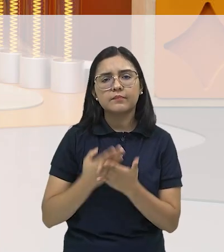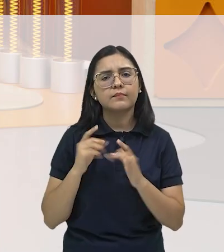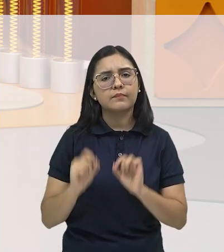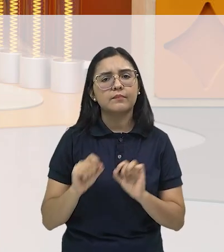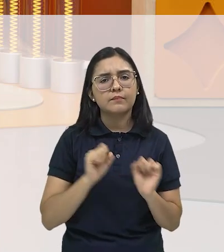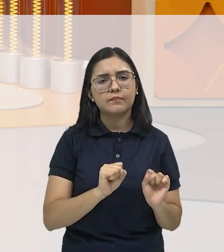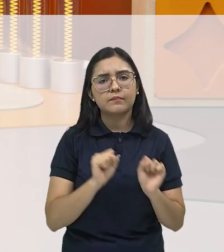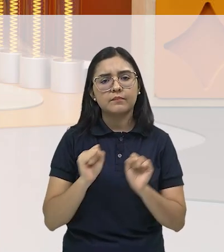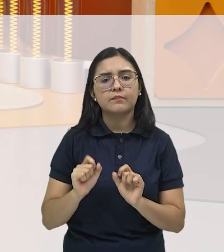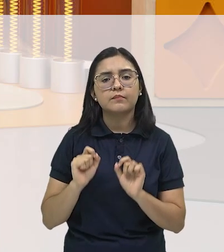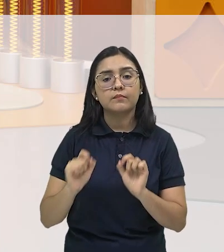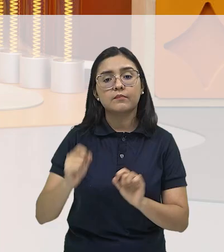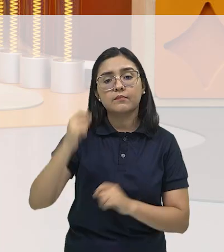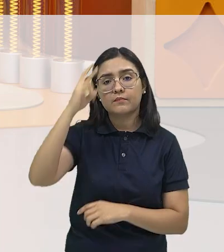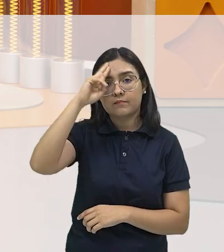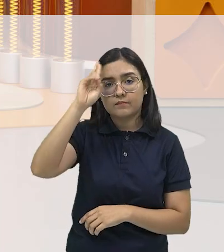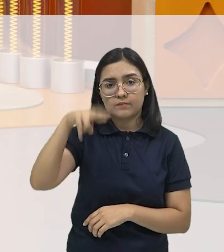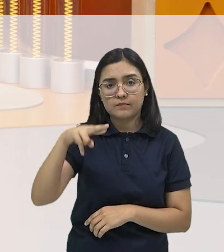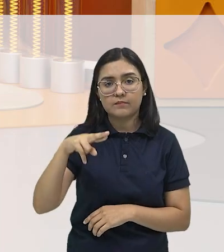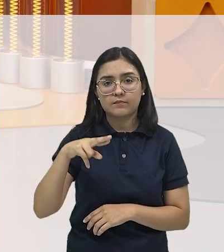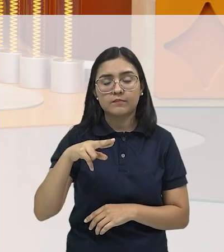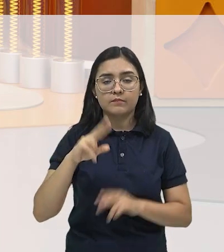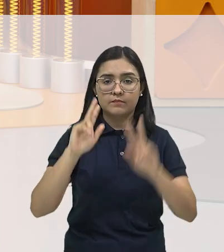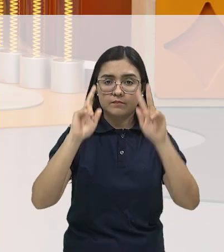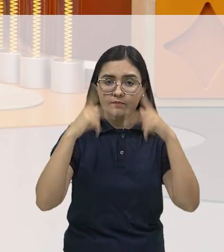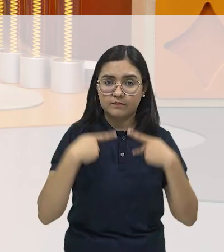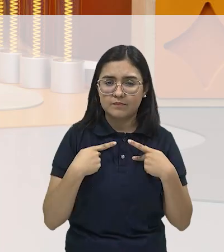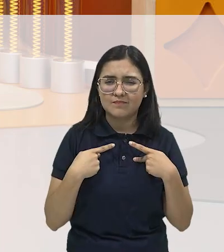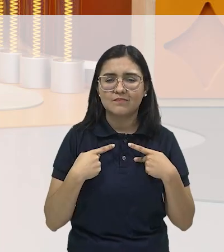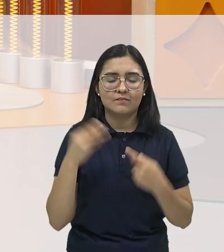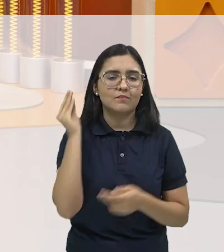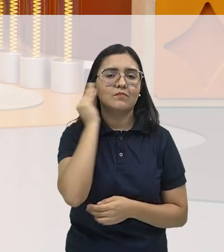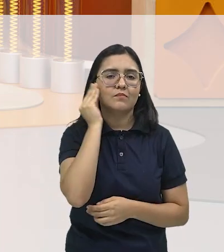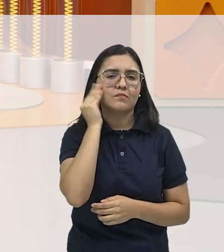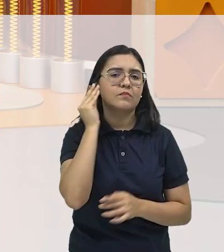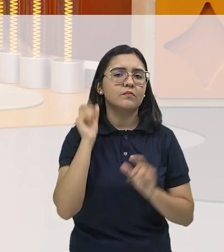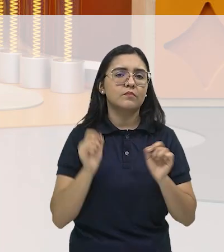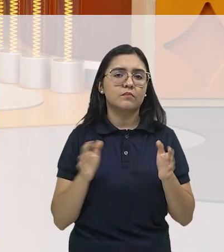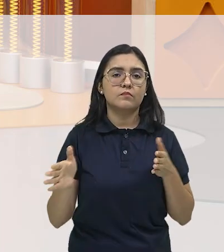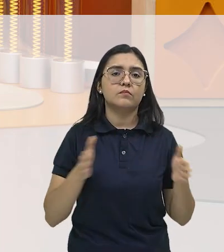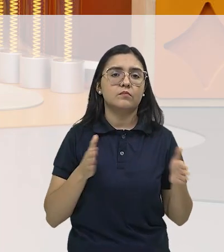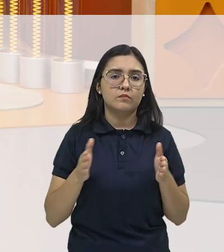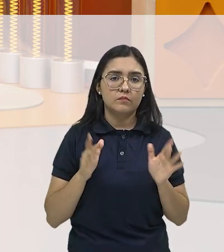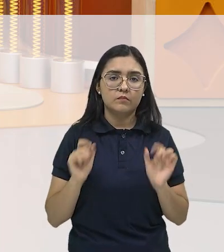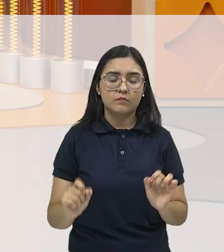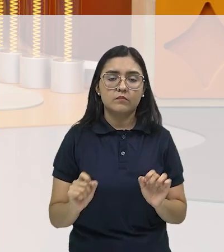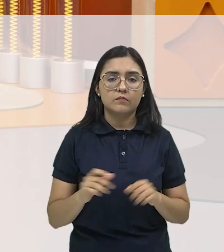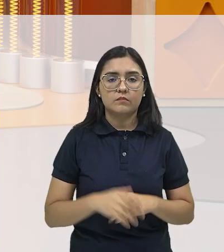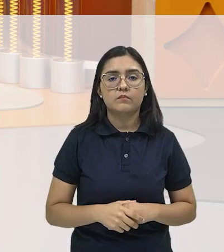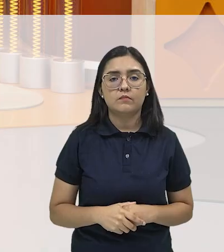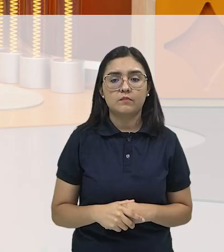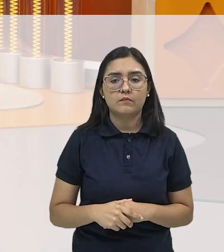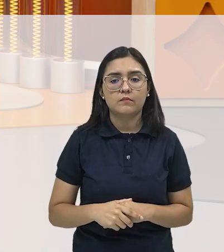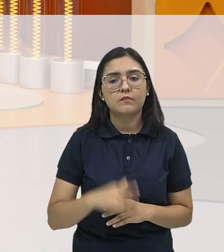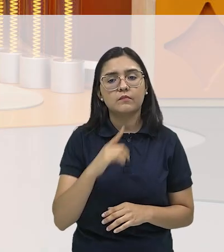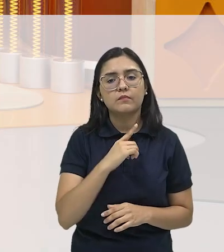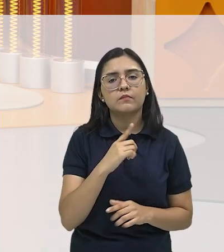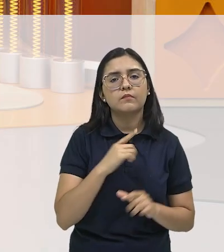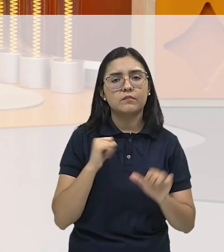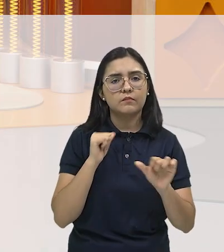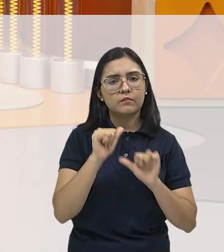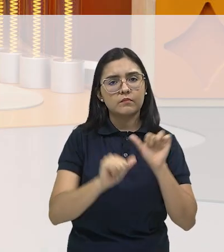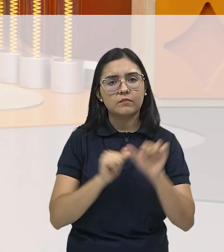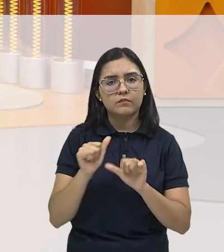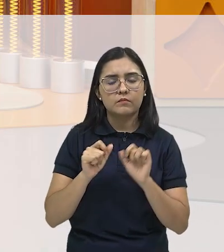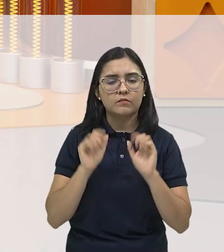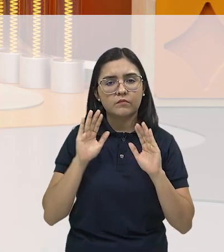poder da razão humana. Então a gente vai começar a ver nesse momento uma certa mudança no foco